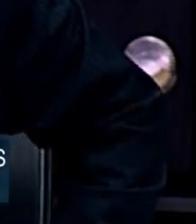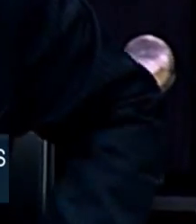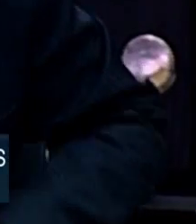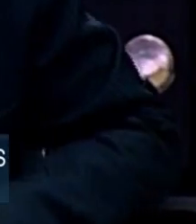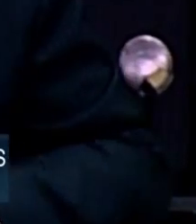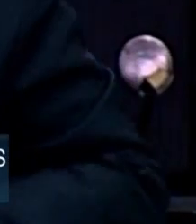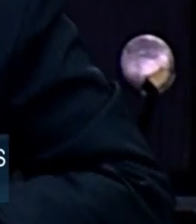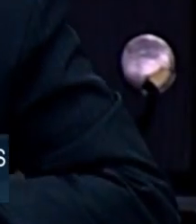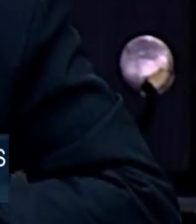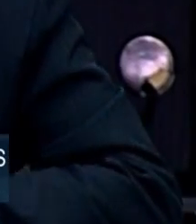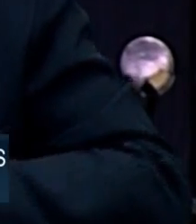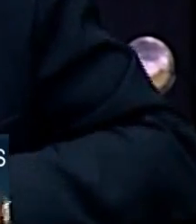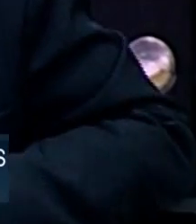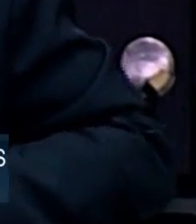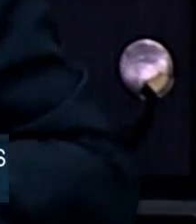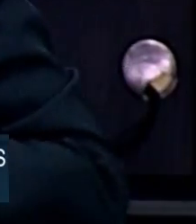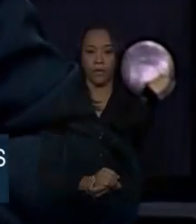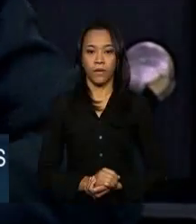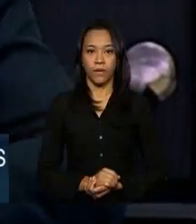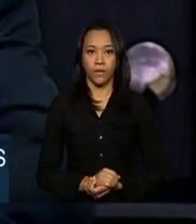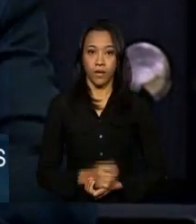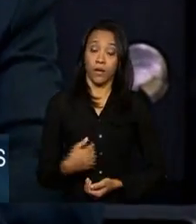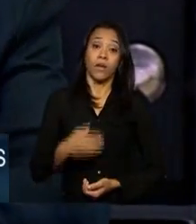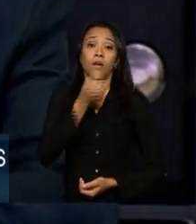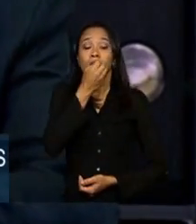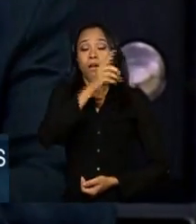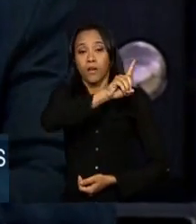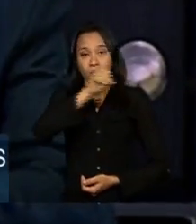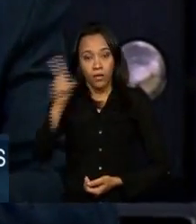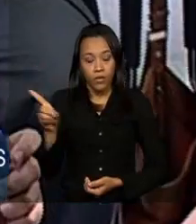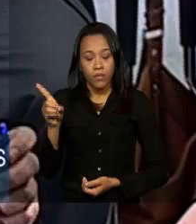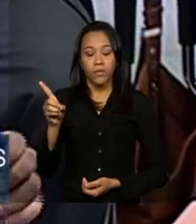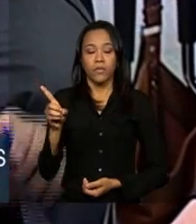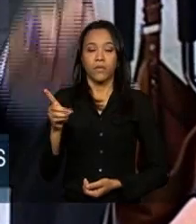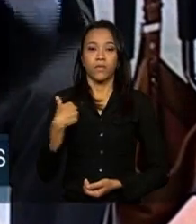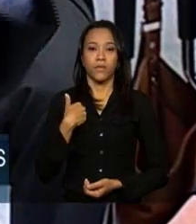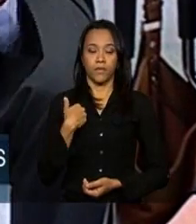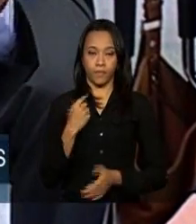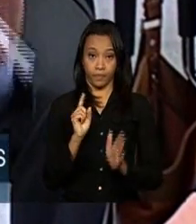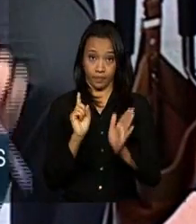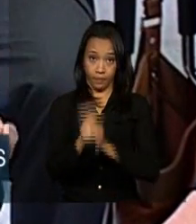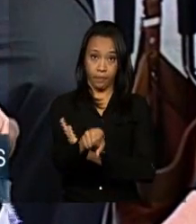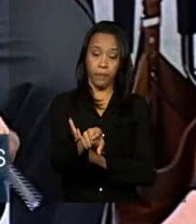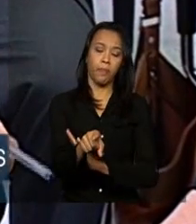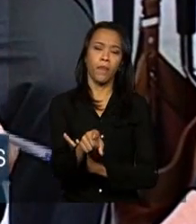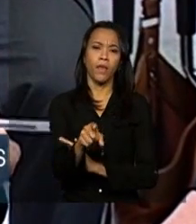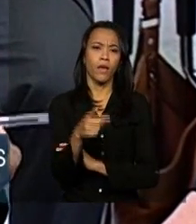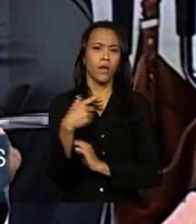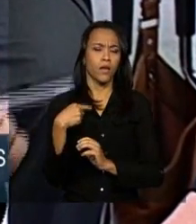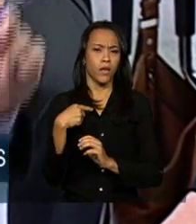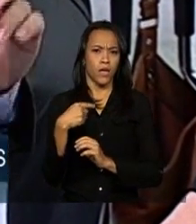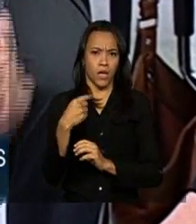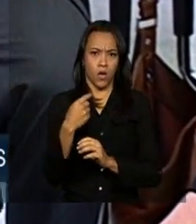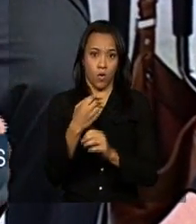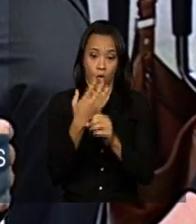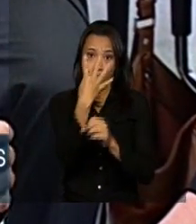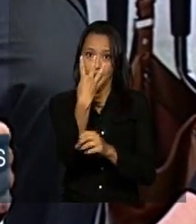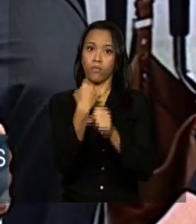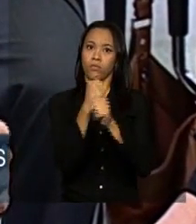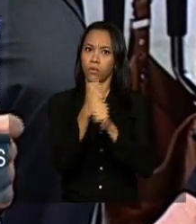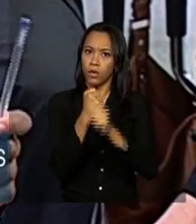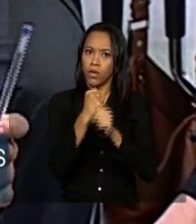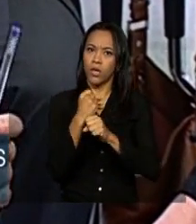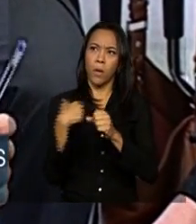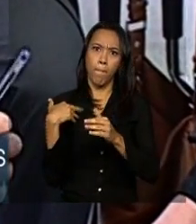Ministro bom dia bom dia Murilo camaroto do valor e apesar desse crescimento aí nos próximos 4 anos eu percebi ali que